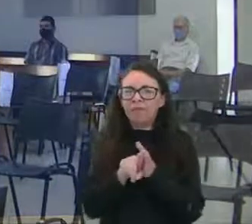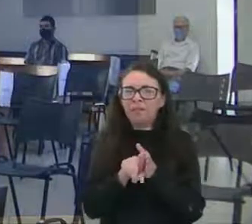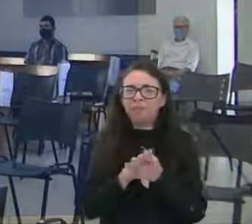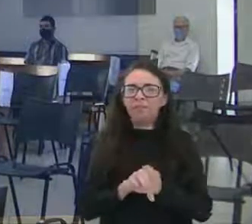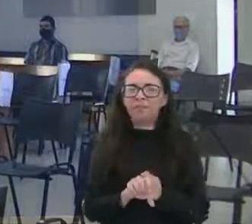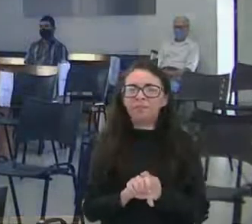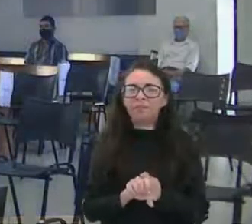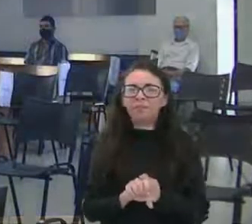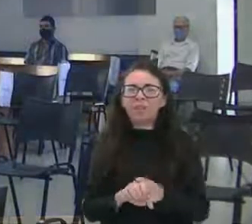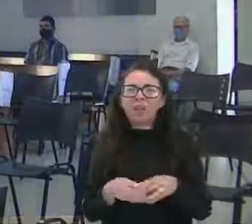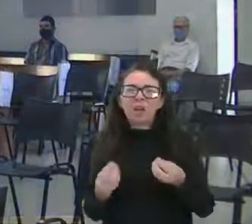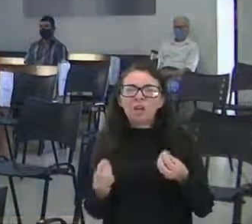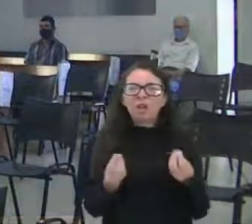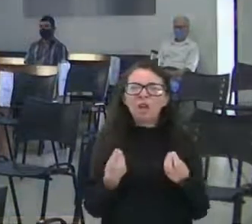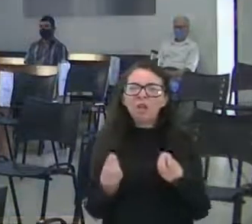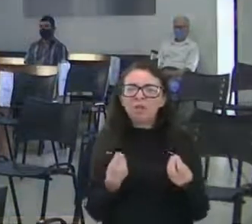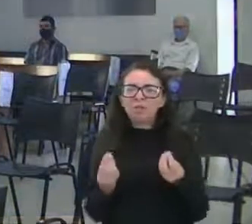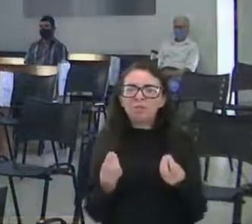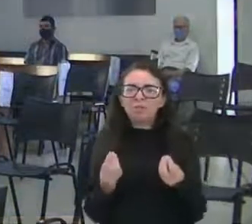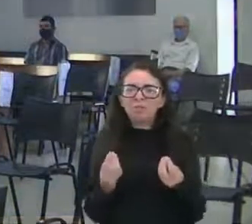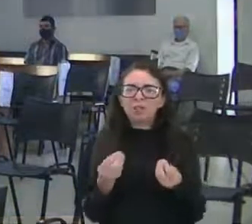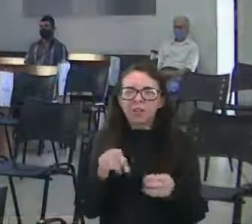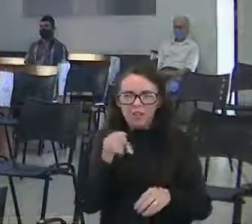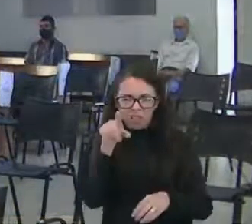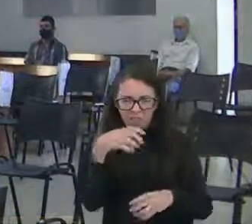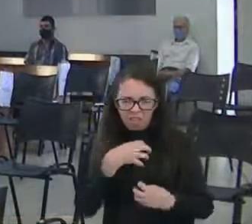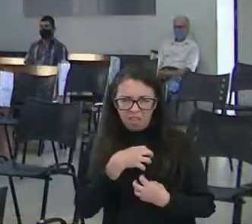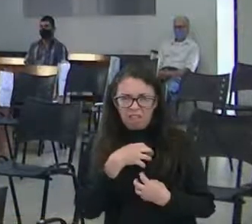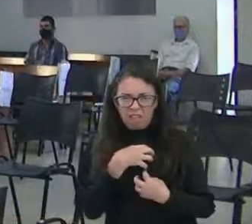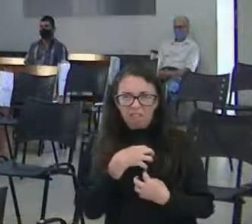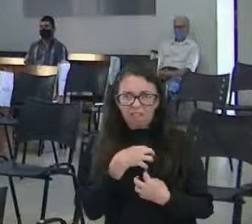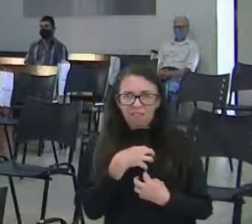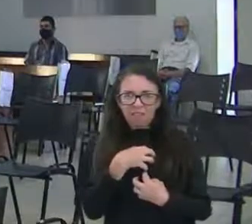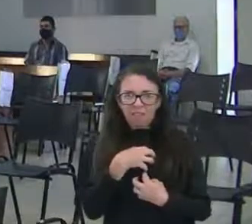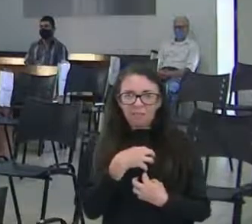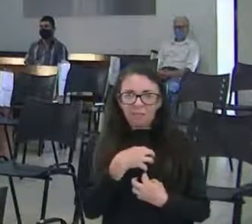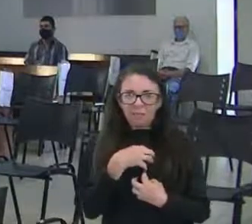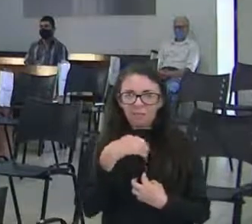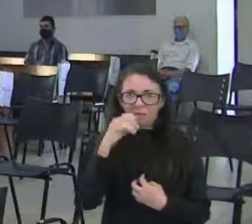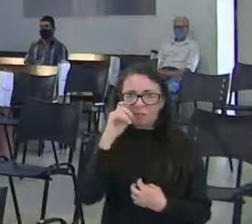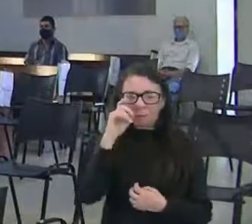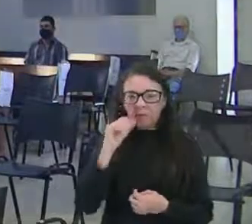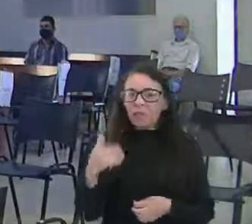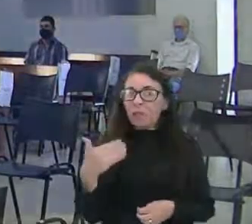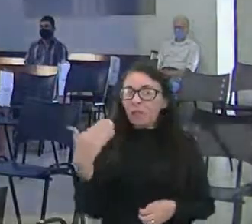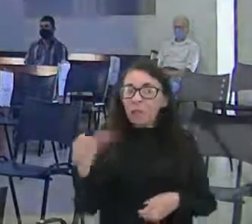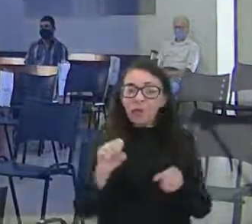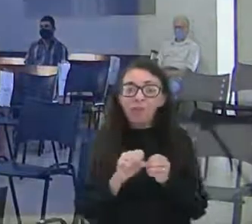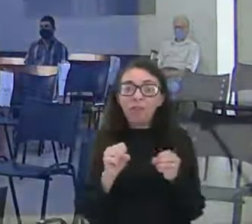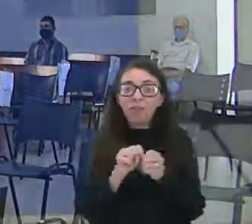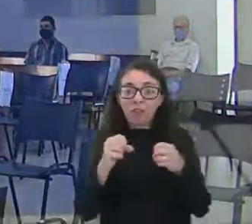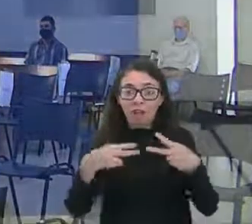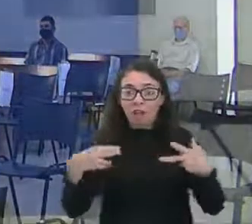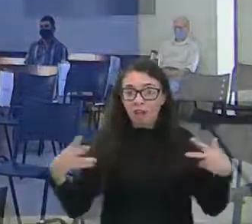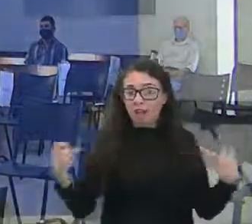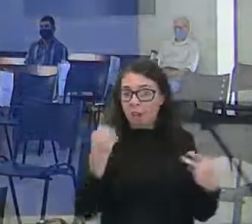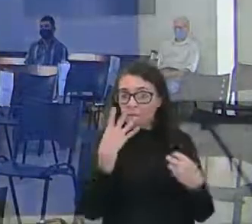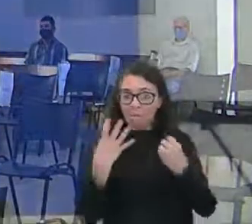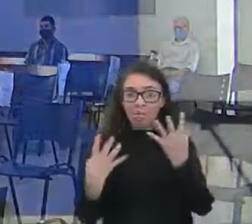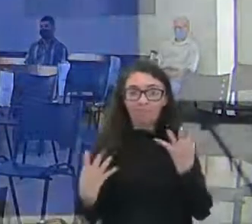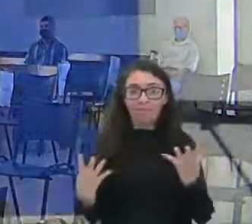fala da luta entre a carne e o espírito. Você pensa que isso que o irmão Paulo está falando aqui para os irmãos aqui é uma coisa fácil de